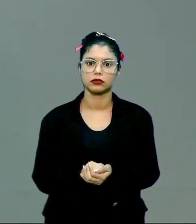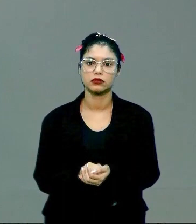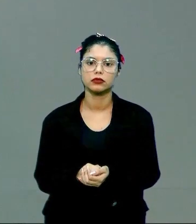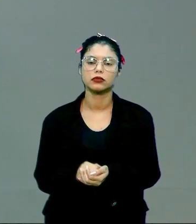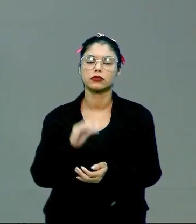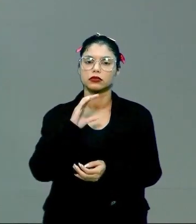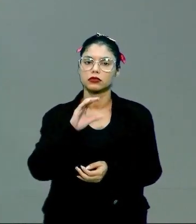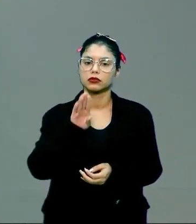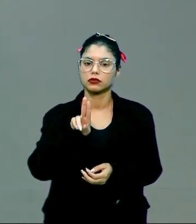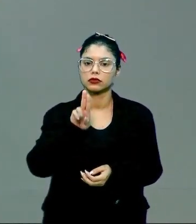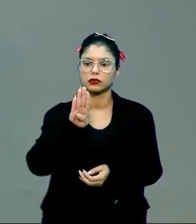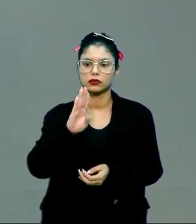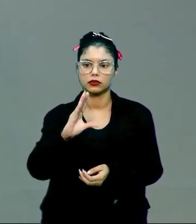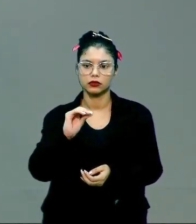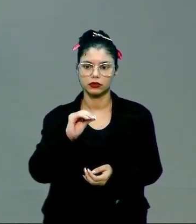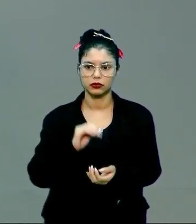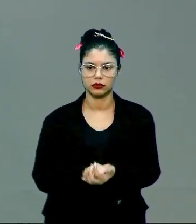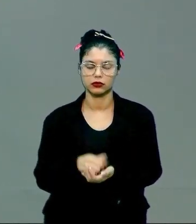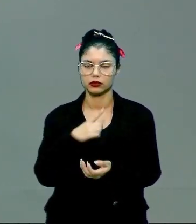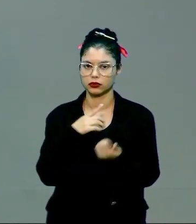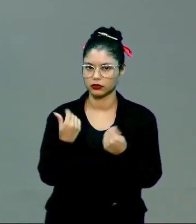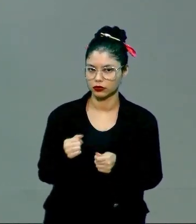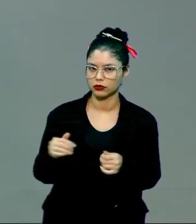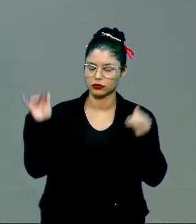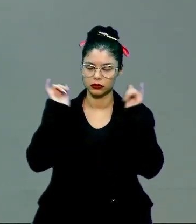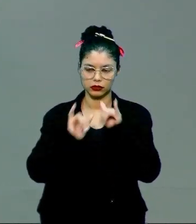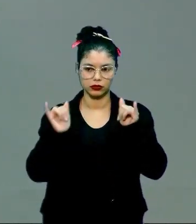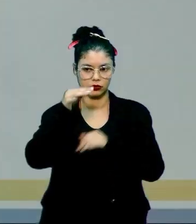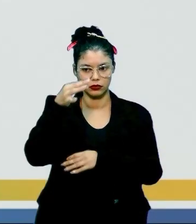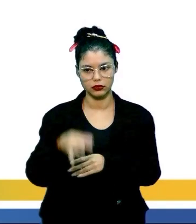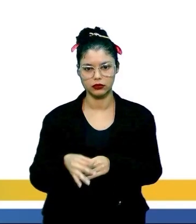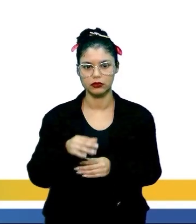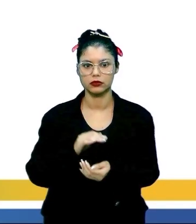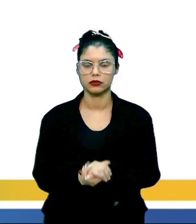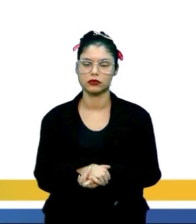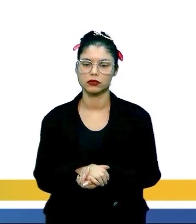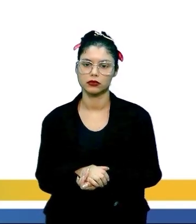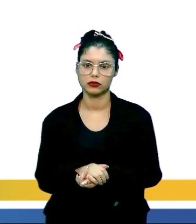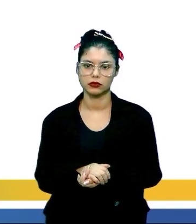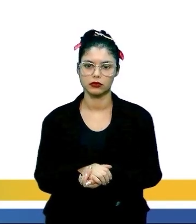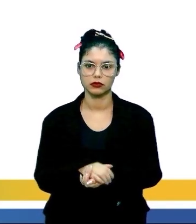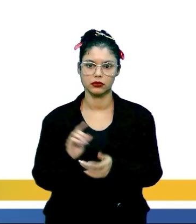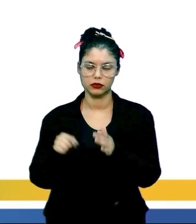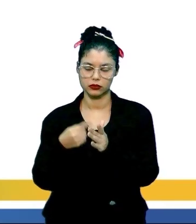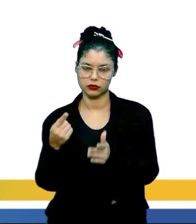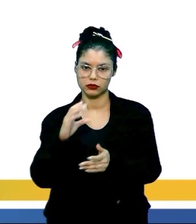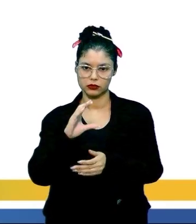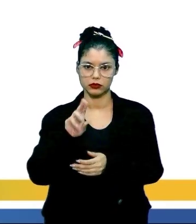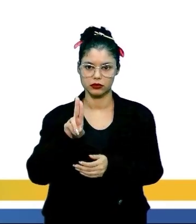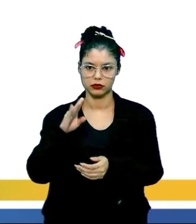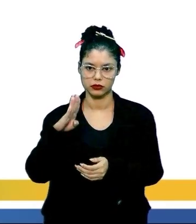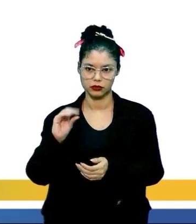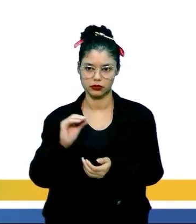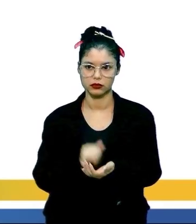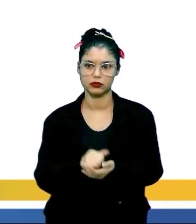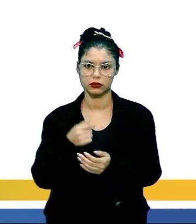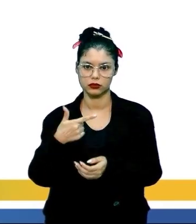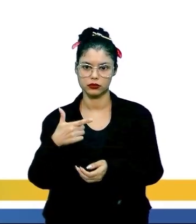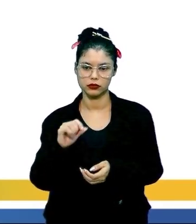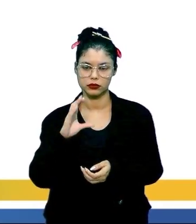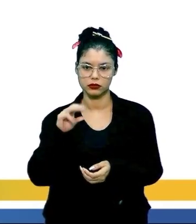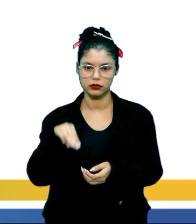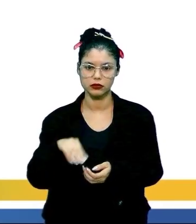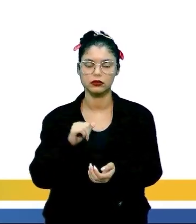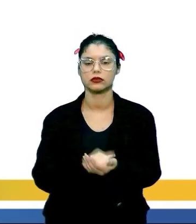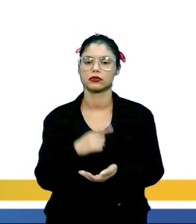um cubo, então eu preciso ter ali as informações corretas. Ó. Veja bem, O primeiro cubo ele é de 20 centímetros. Então, o que